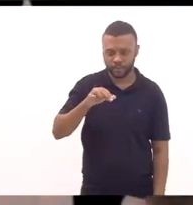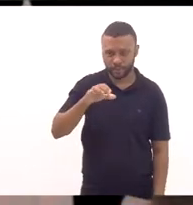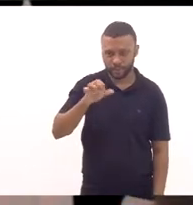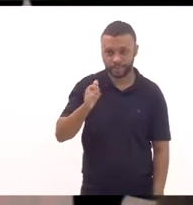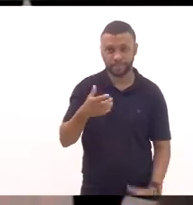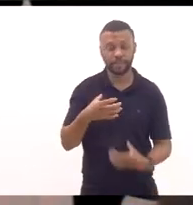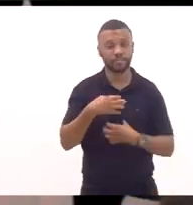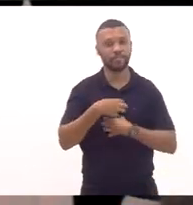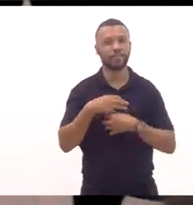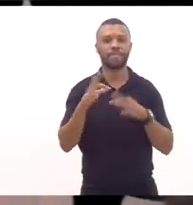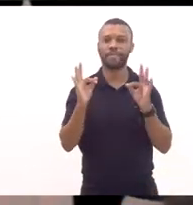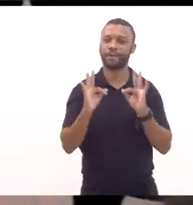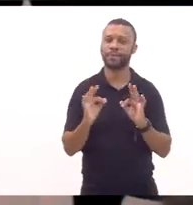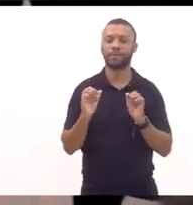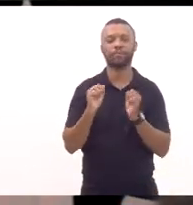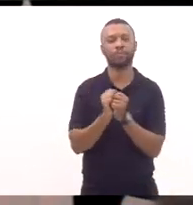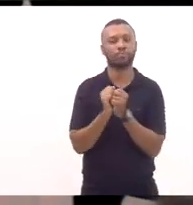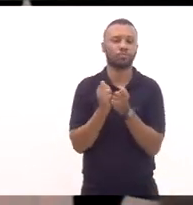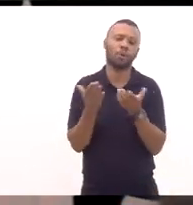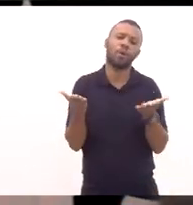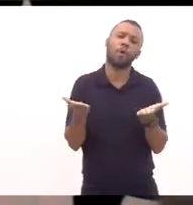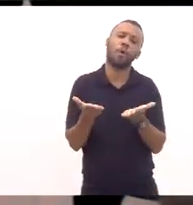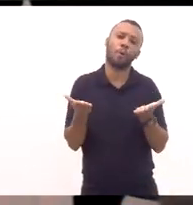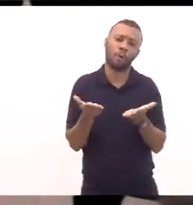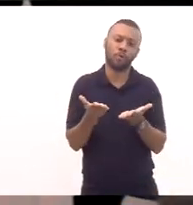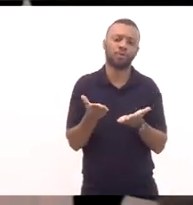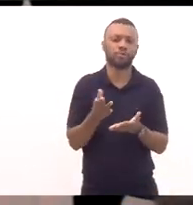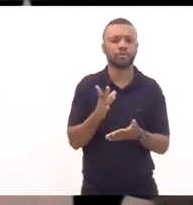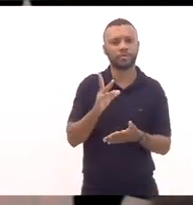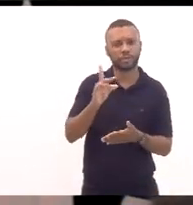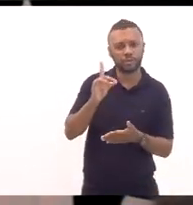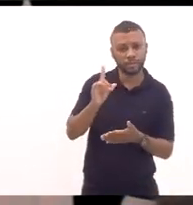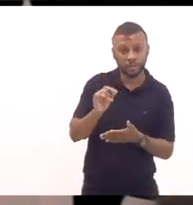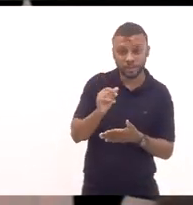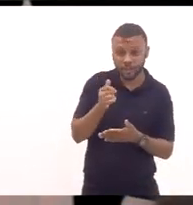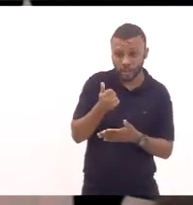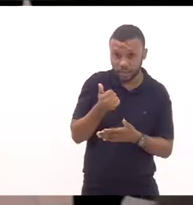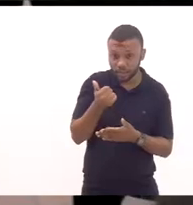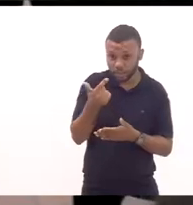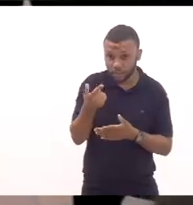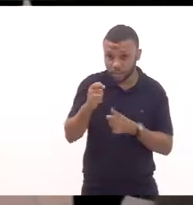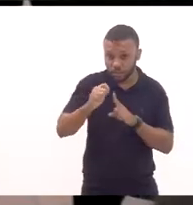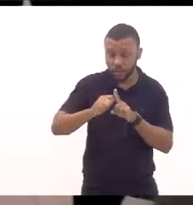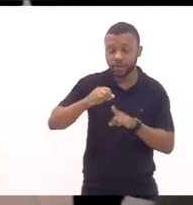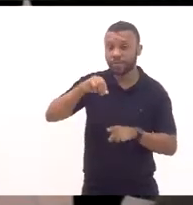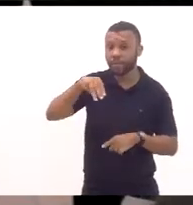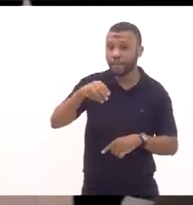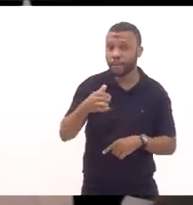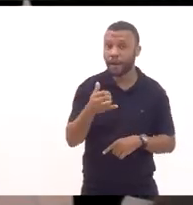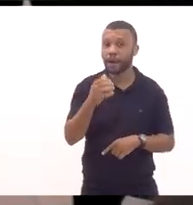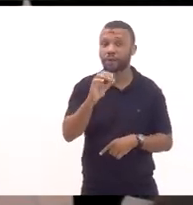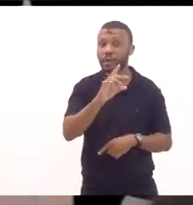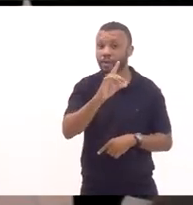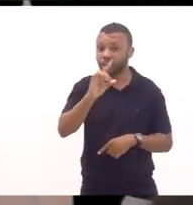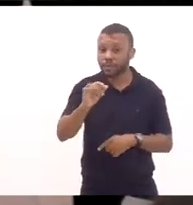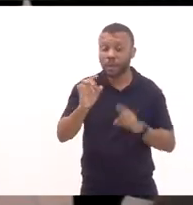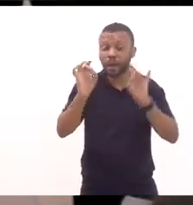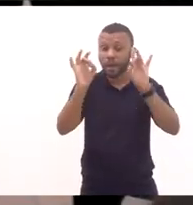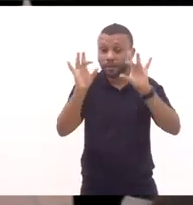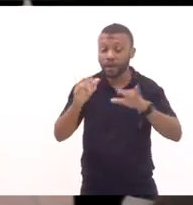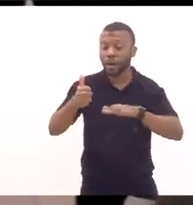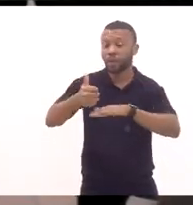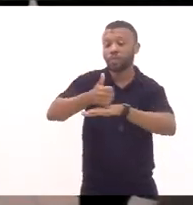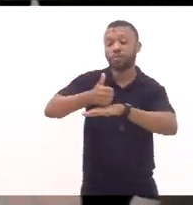aqui hoje, nesse dia, dia 12 de maio, que é o dia da enfermagem, ou